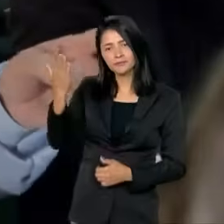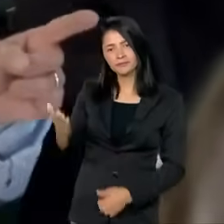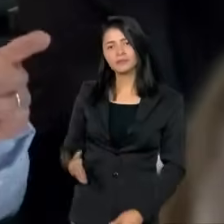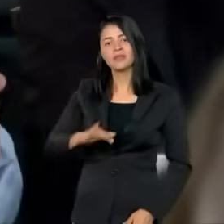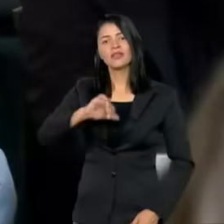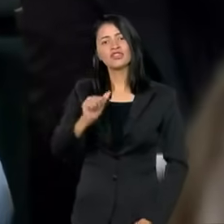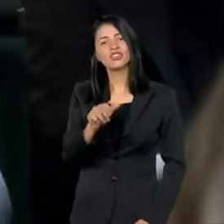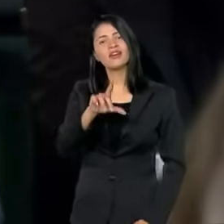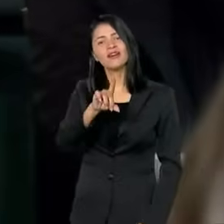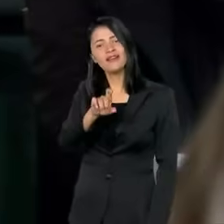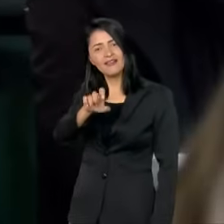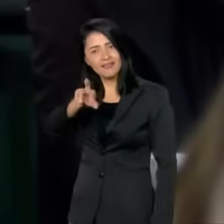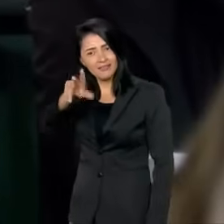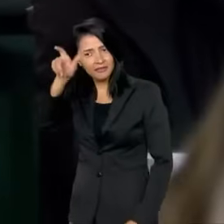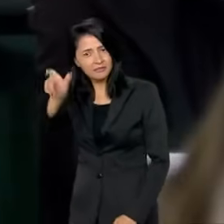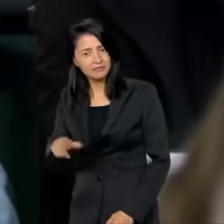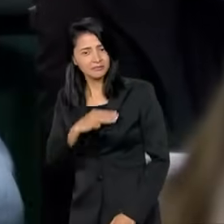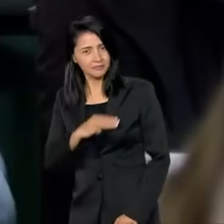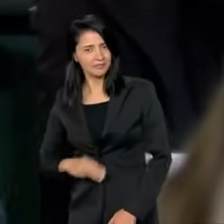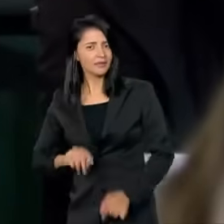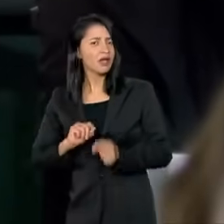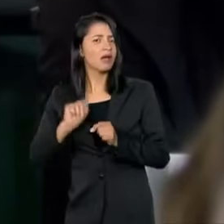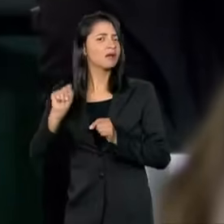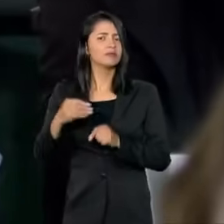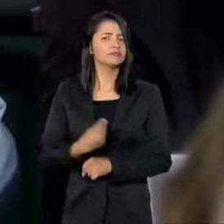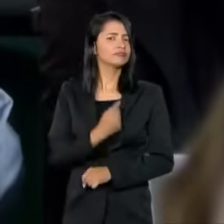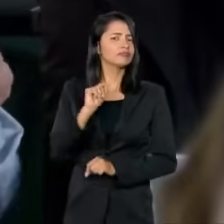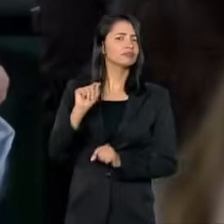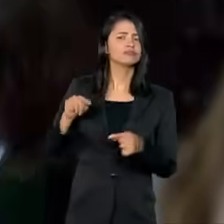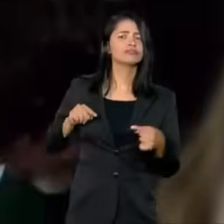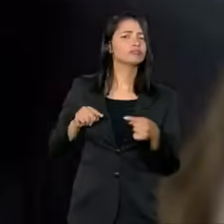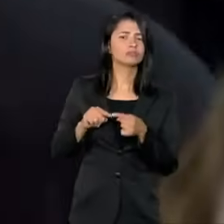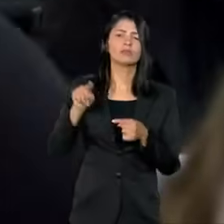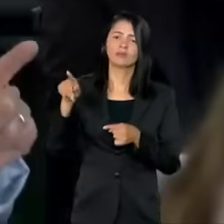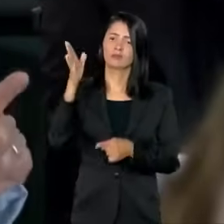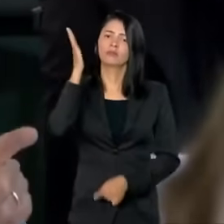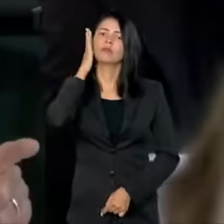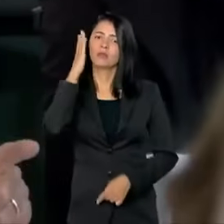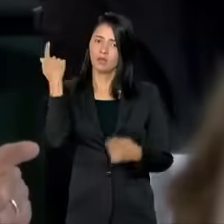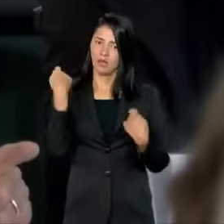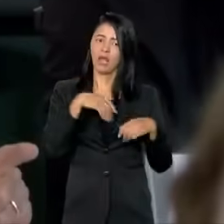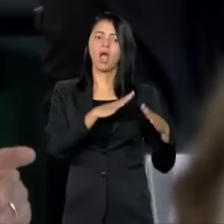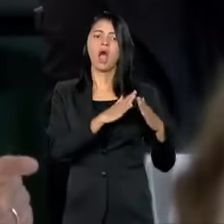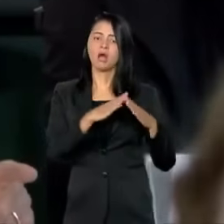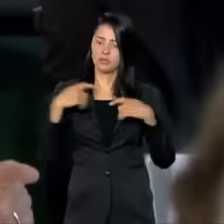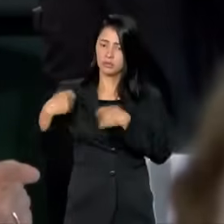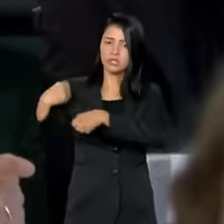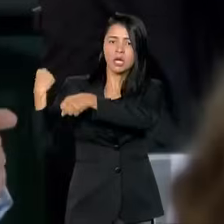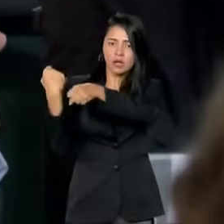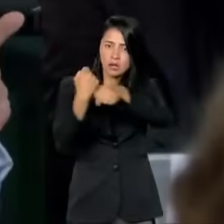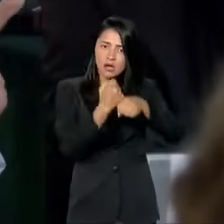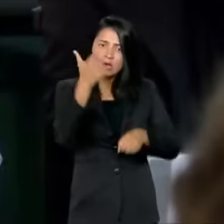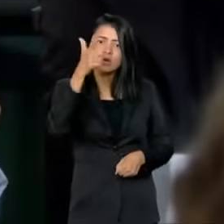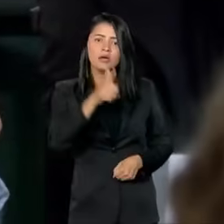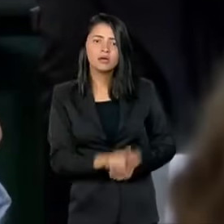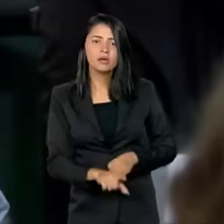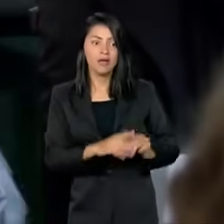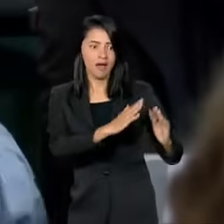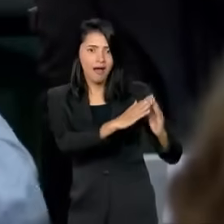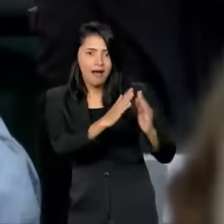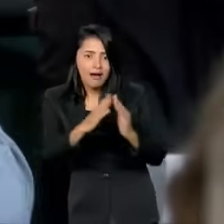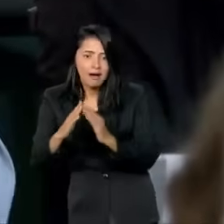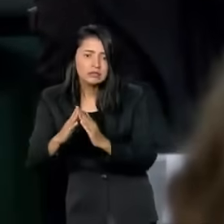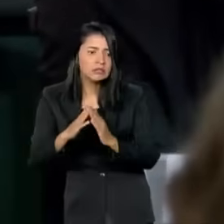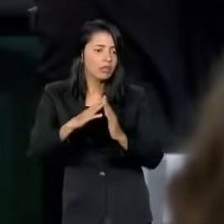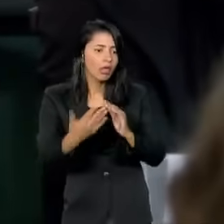aqui também, sabe para quê? Ele está aqui para poder saber que nós temos que reconstruir muitas casas. E na reconstrução das casas,